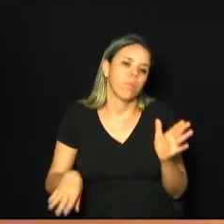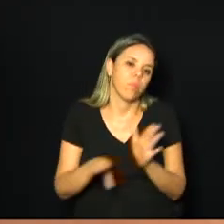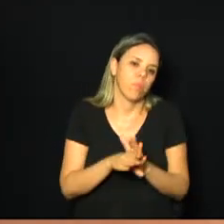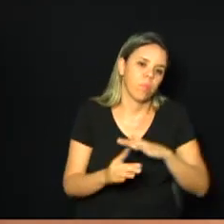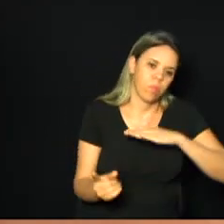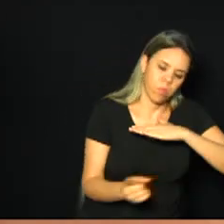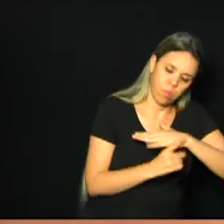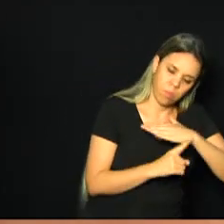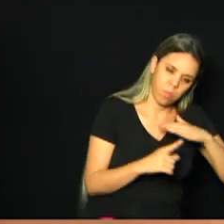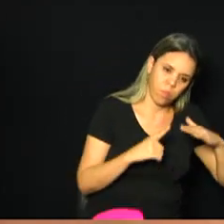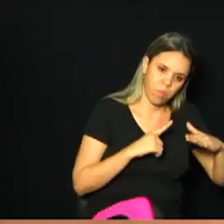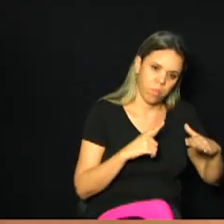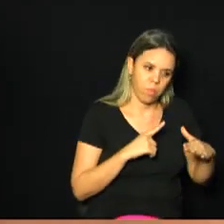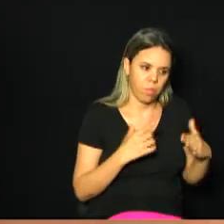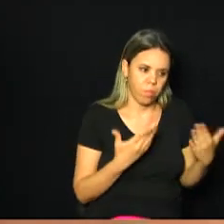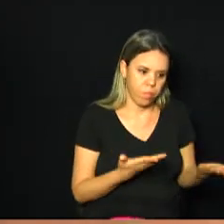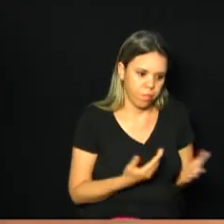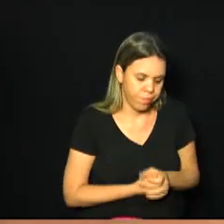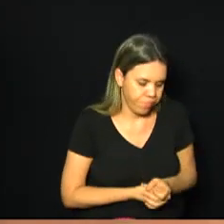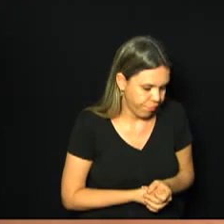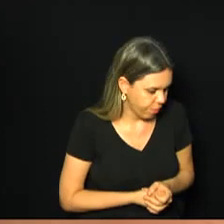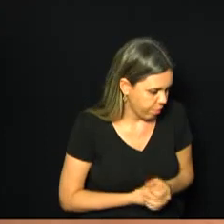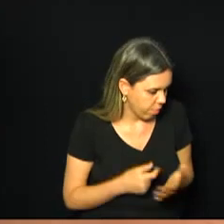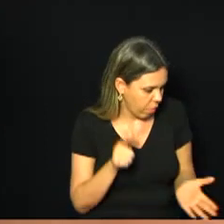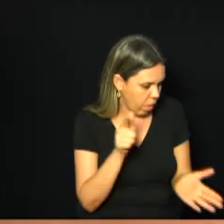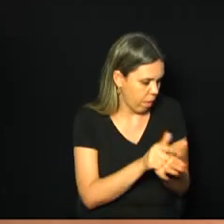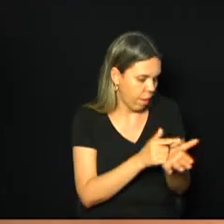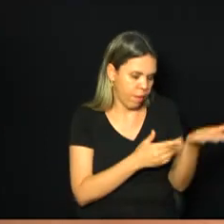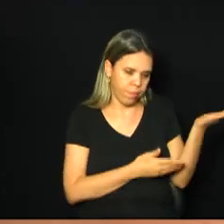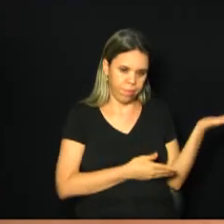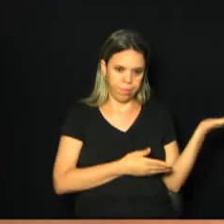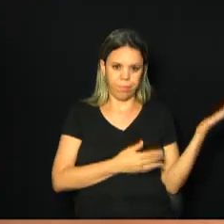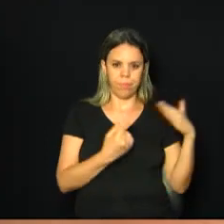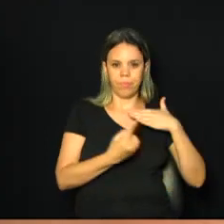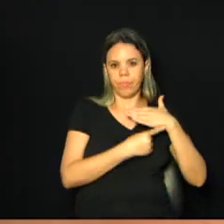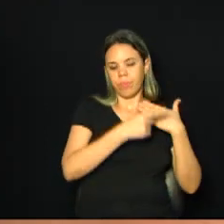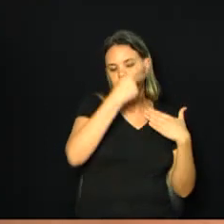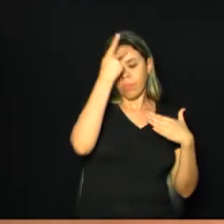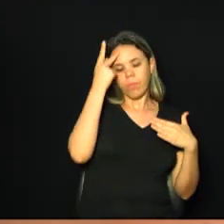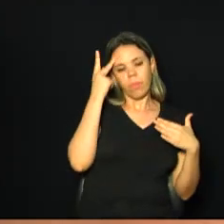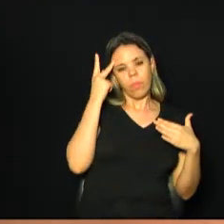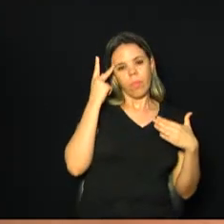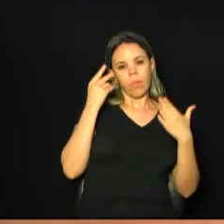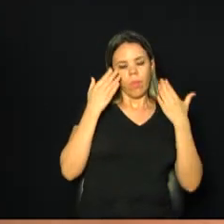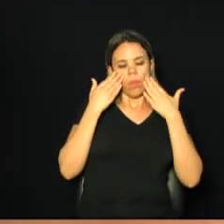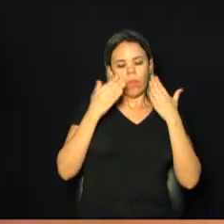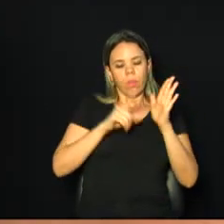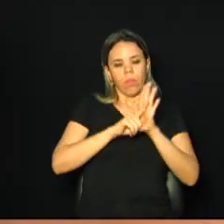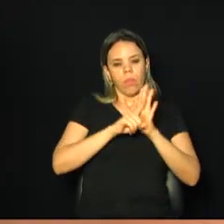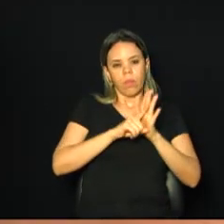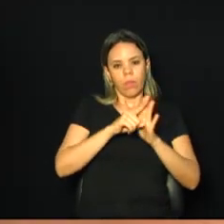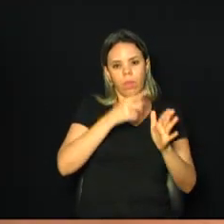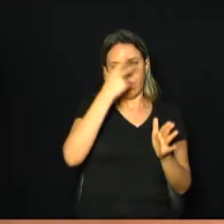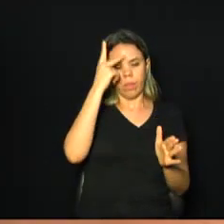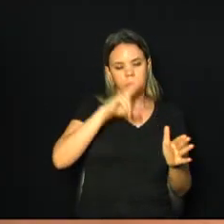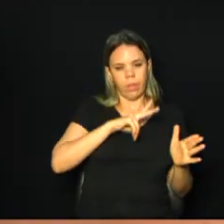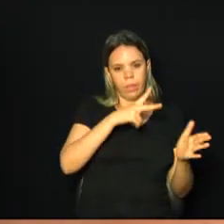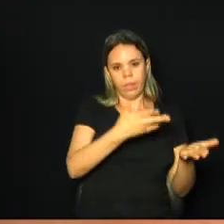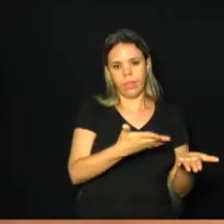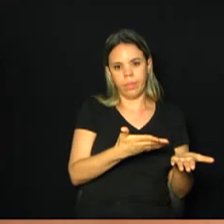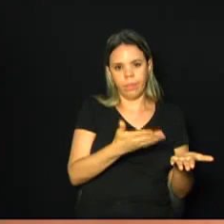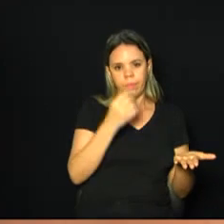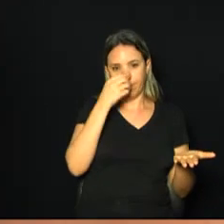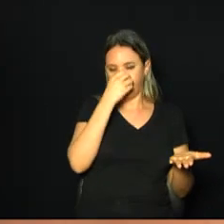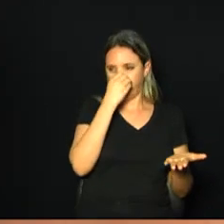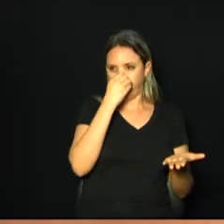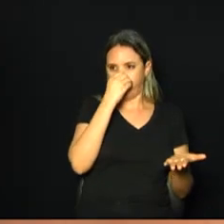balcão, tiver lá uma ficha do paciente, você está expondo os dados dele. Sim. Mas também, se você